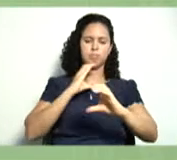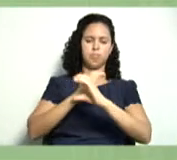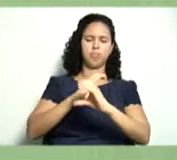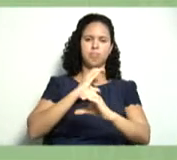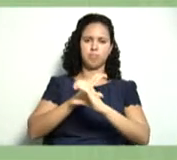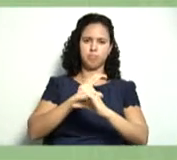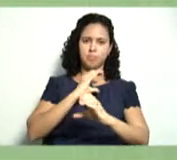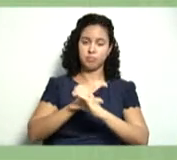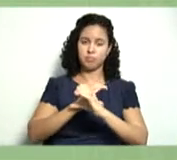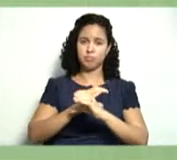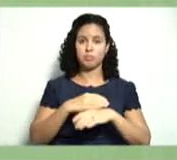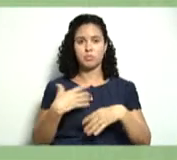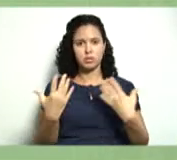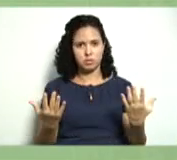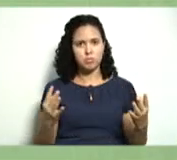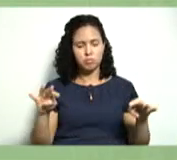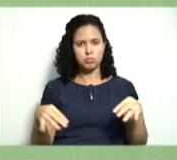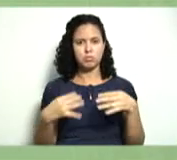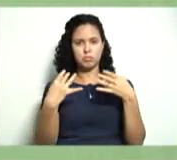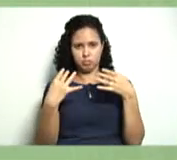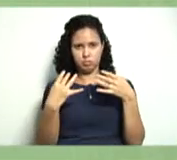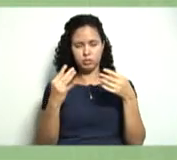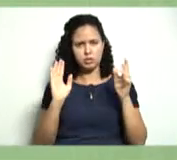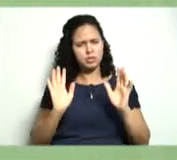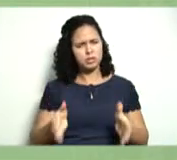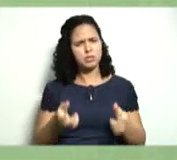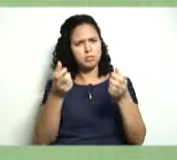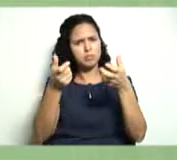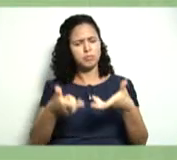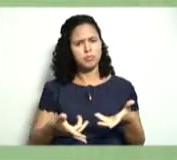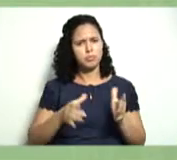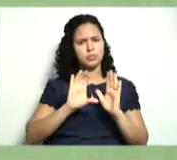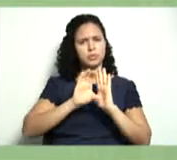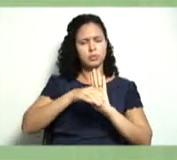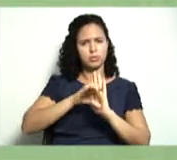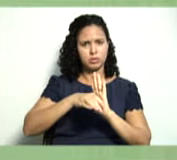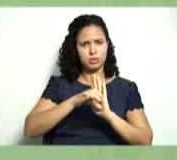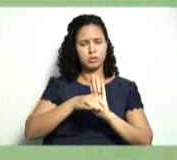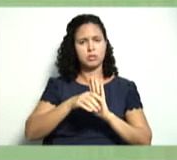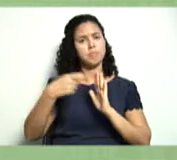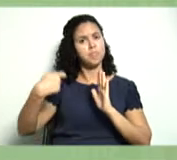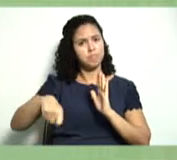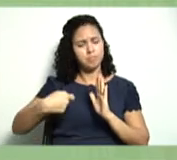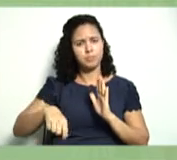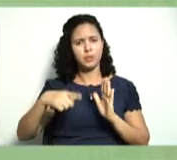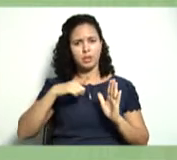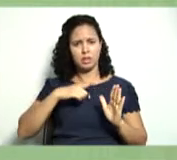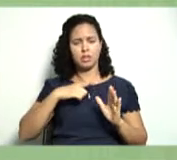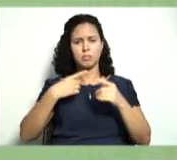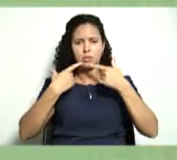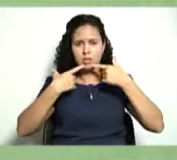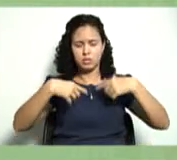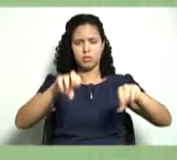então veja bem aí a gente já é explorou esse conceito de que tem que ter uma linguagem é você tá por